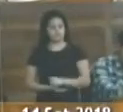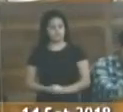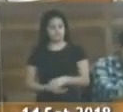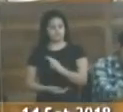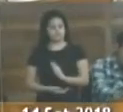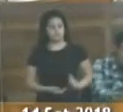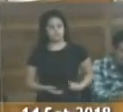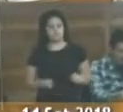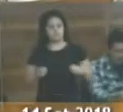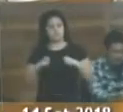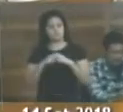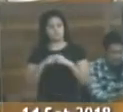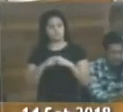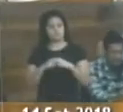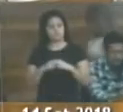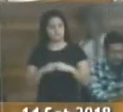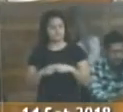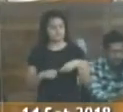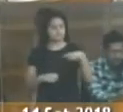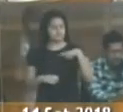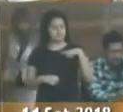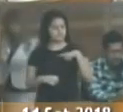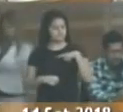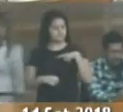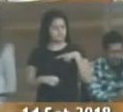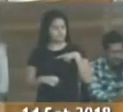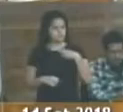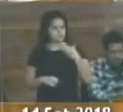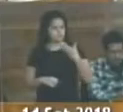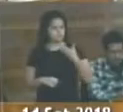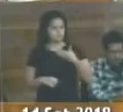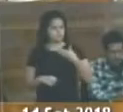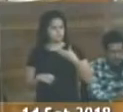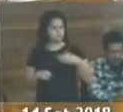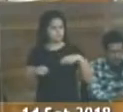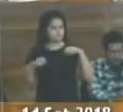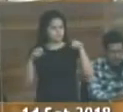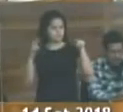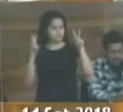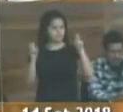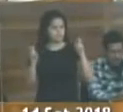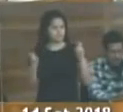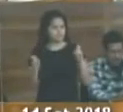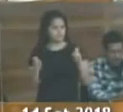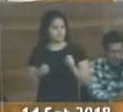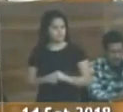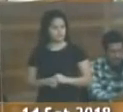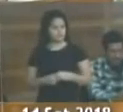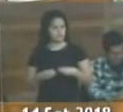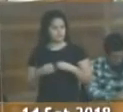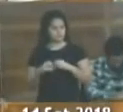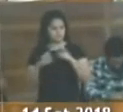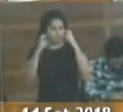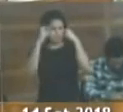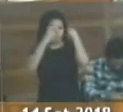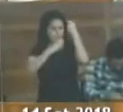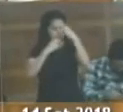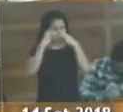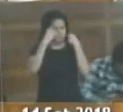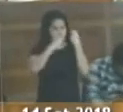presidente da Câmara, que tem relação com o tema, que demonstrou essa preocupação, que foi